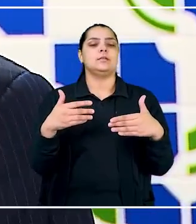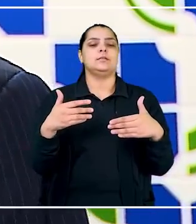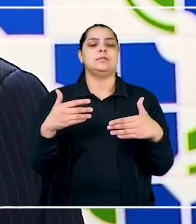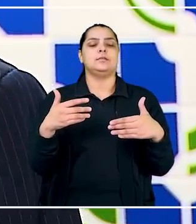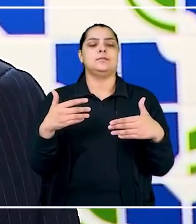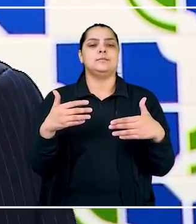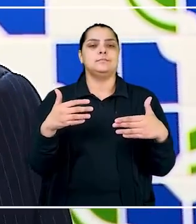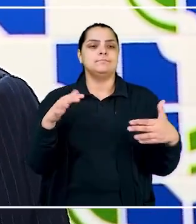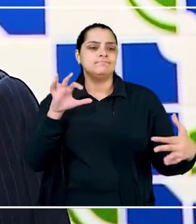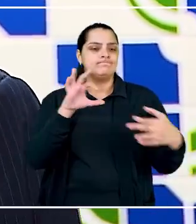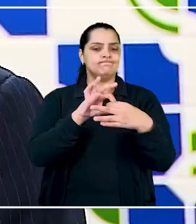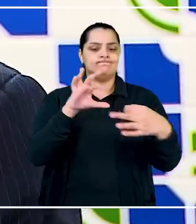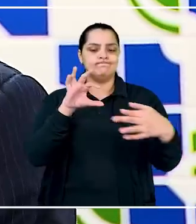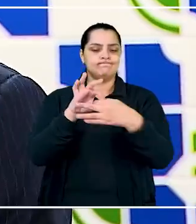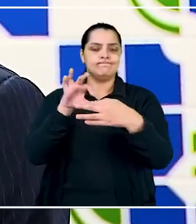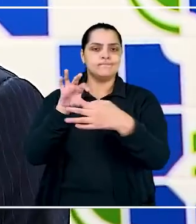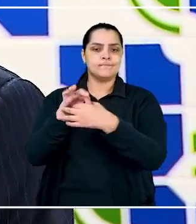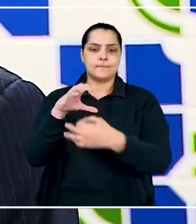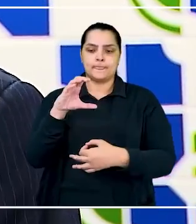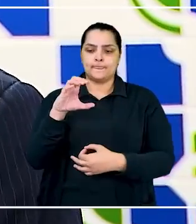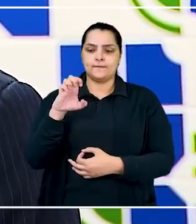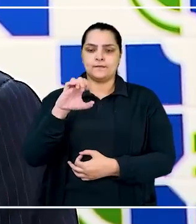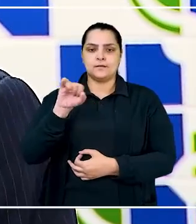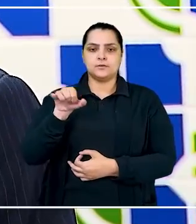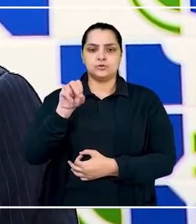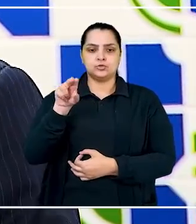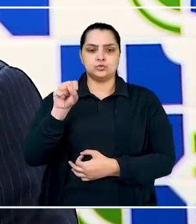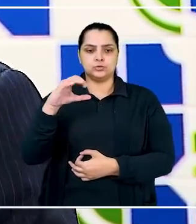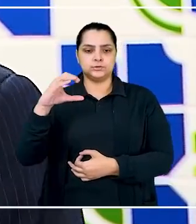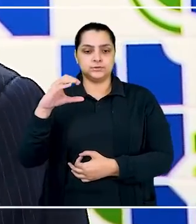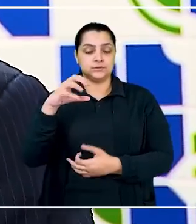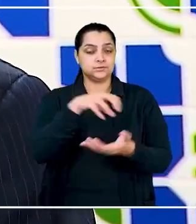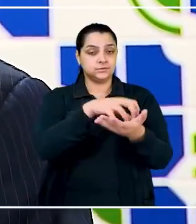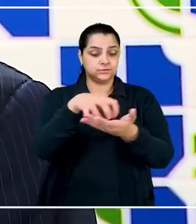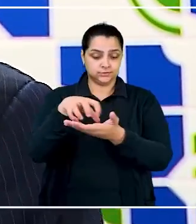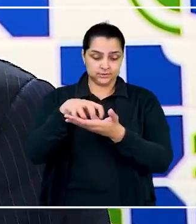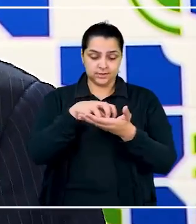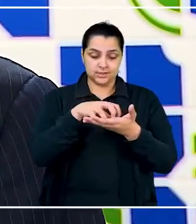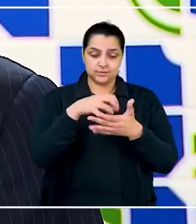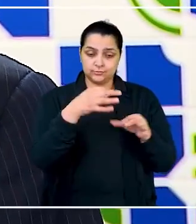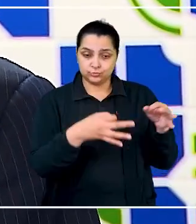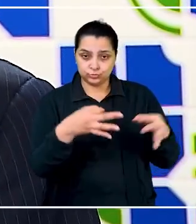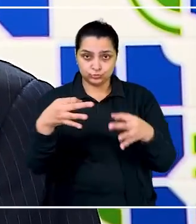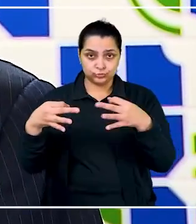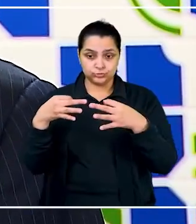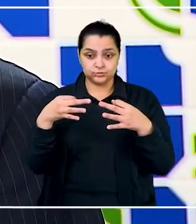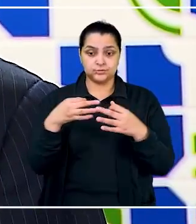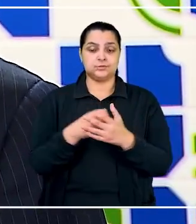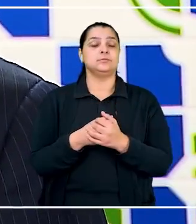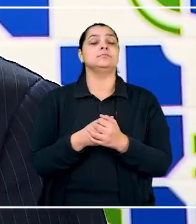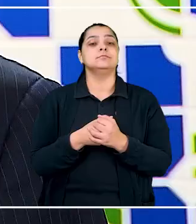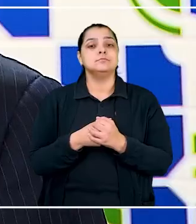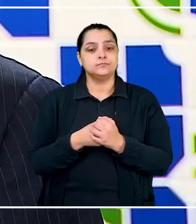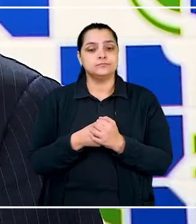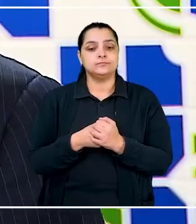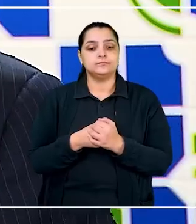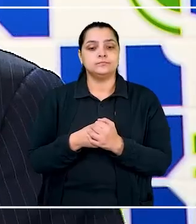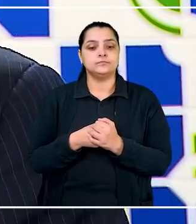vez mais aproximar no âmbito dos CEJUSCs, esses centros judiciários de solução de conflito,